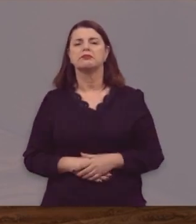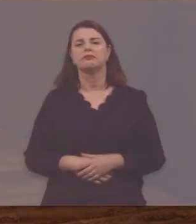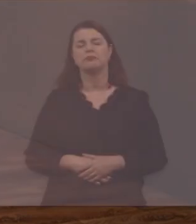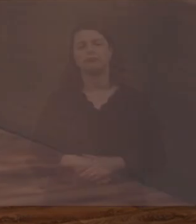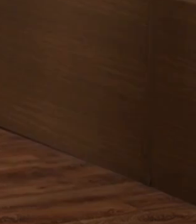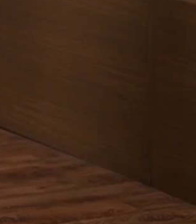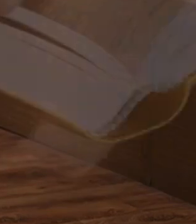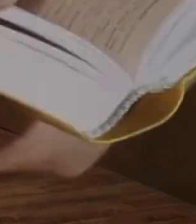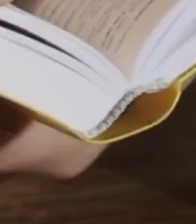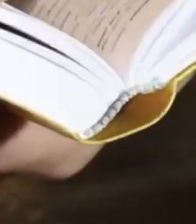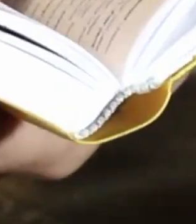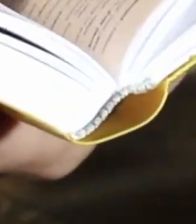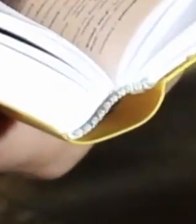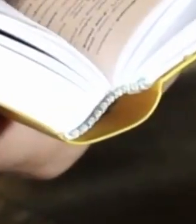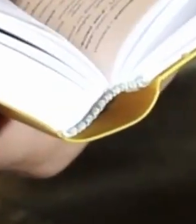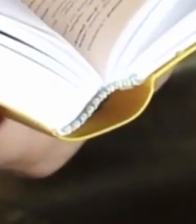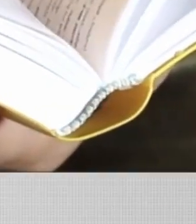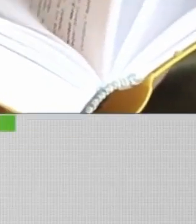desse texto.